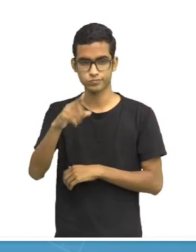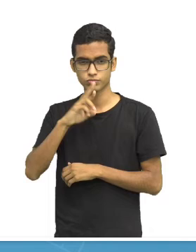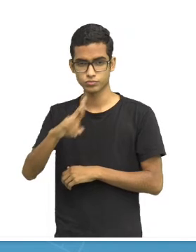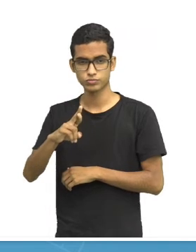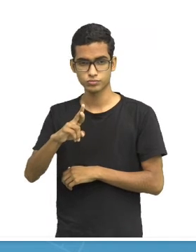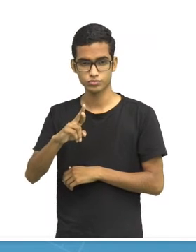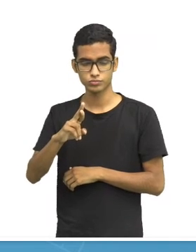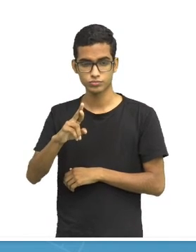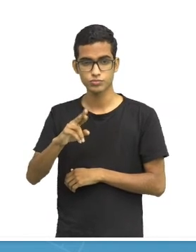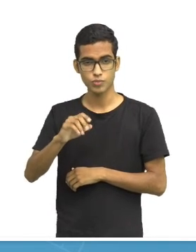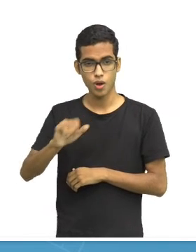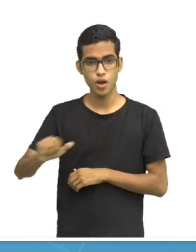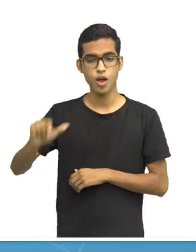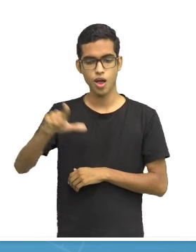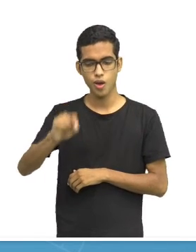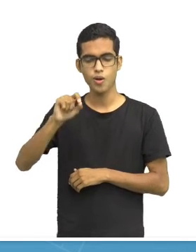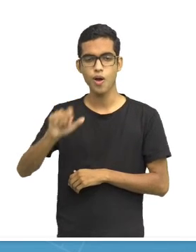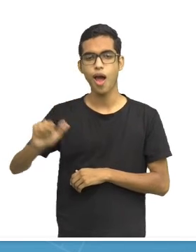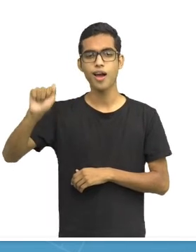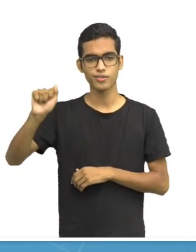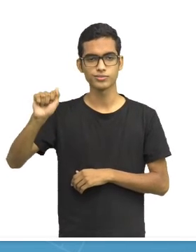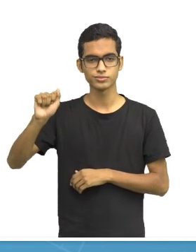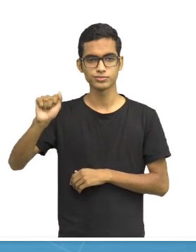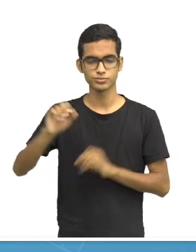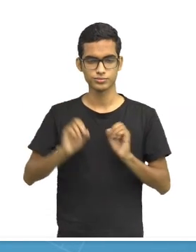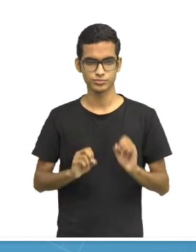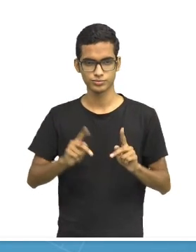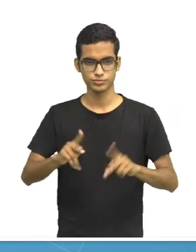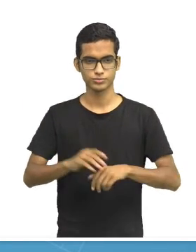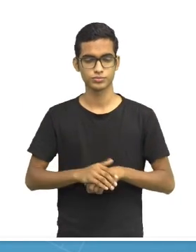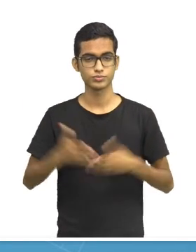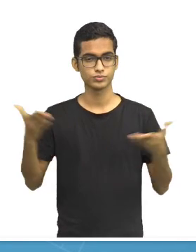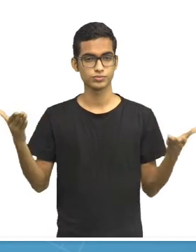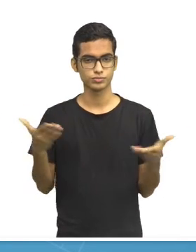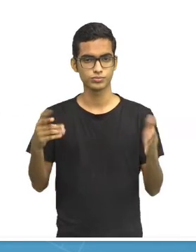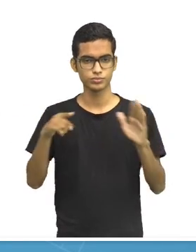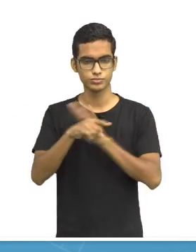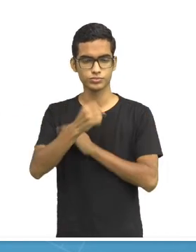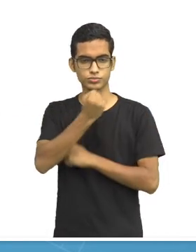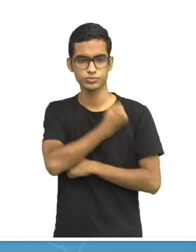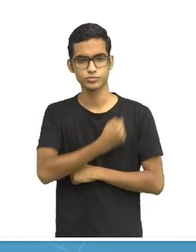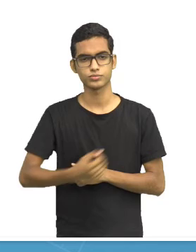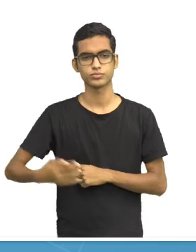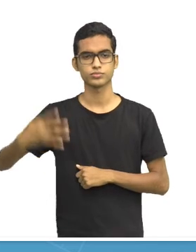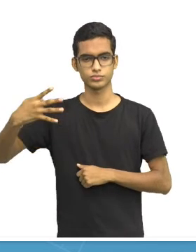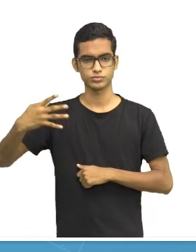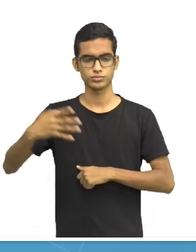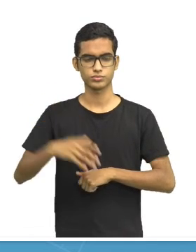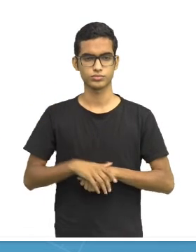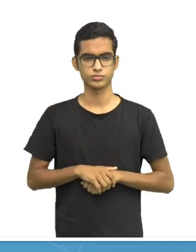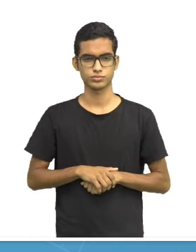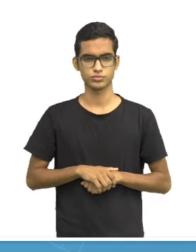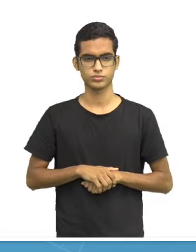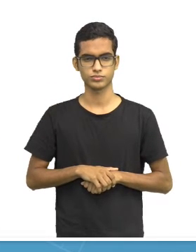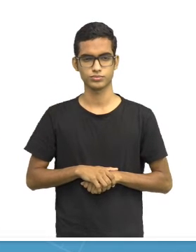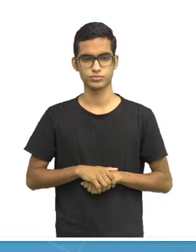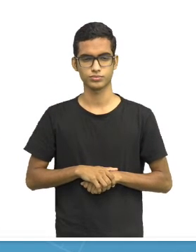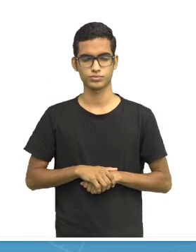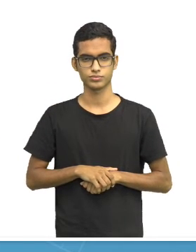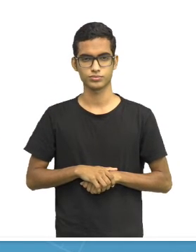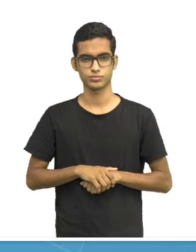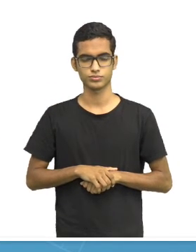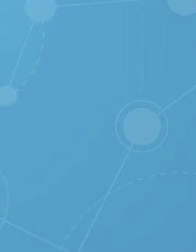letra alternativa A, que é Pablo Picasso. E agora vamos à nossa outra questão.